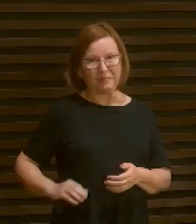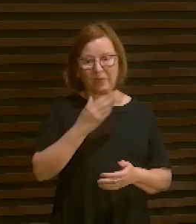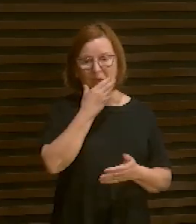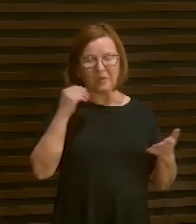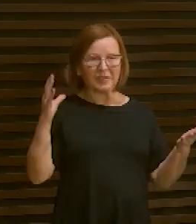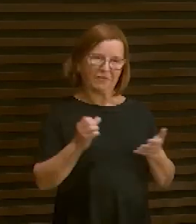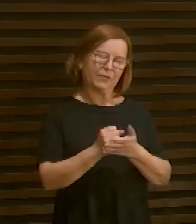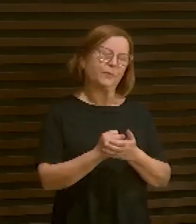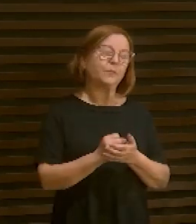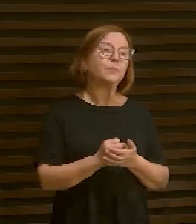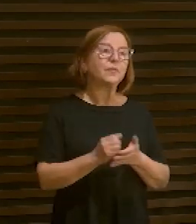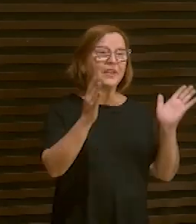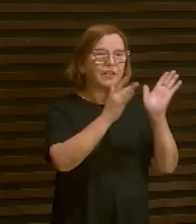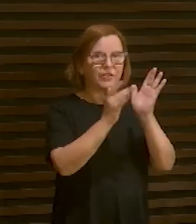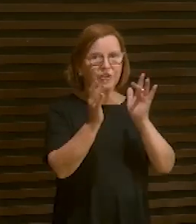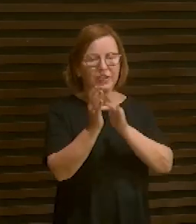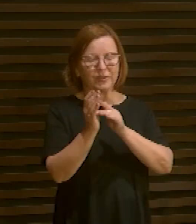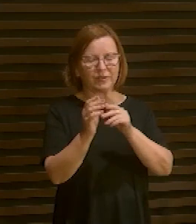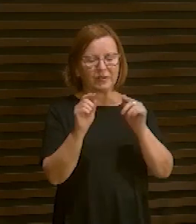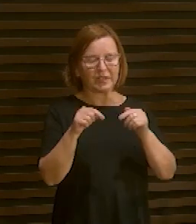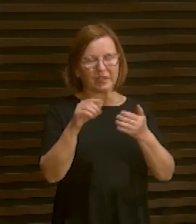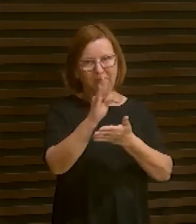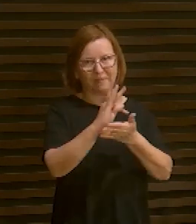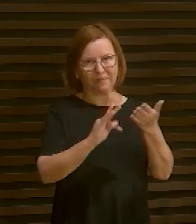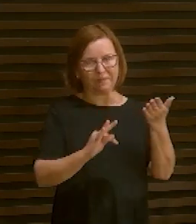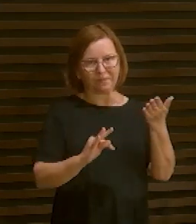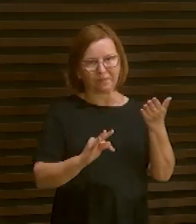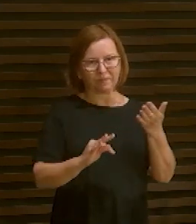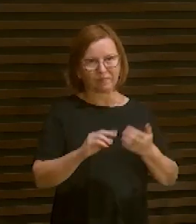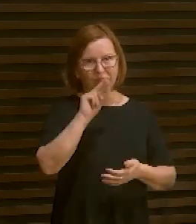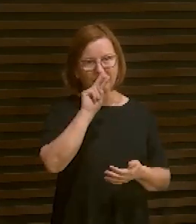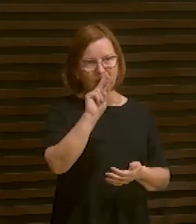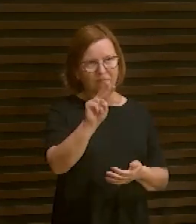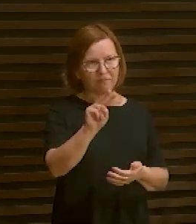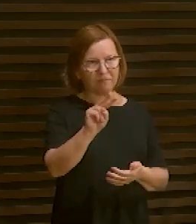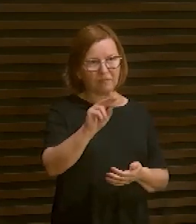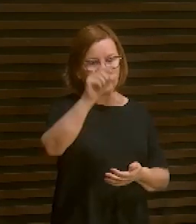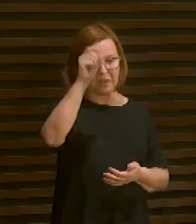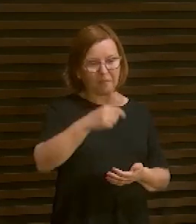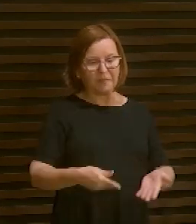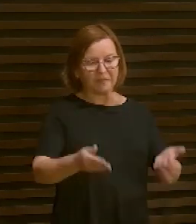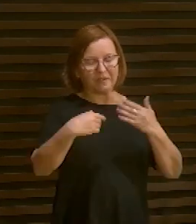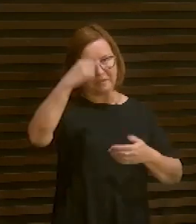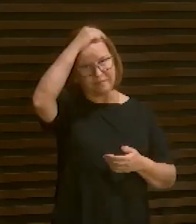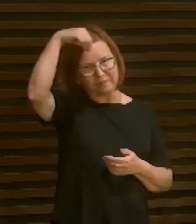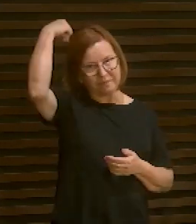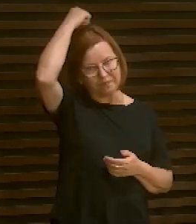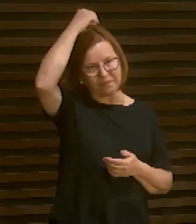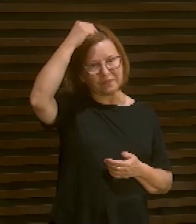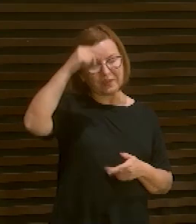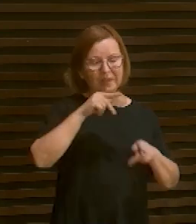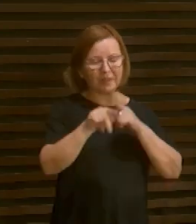E Jesus, aqui nesse texto, eu o vejo como aquele que santifica, e os que